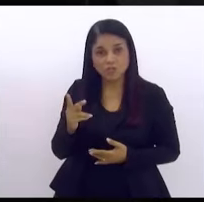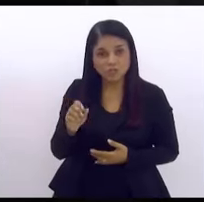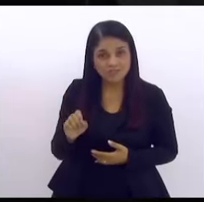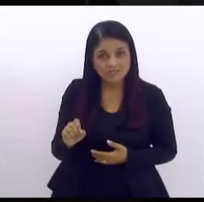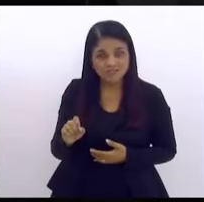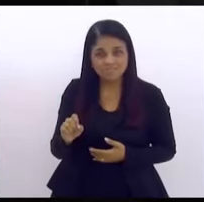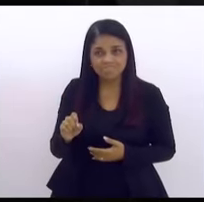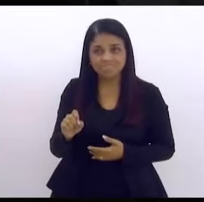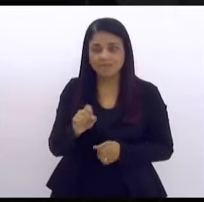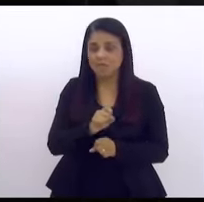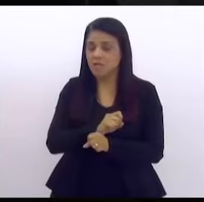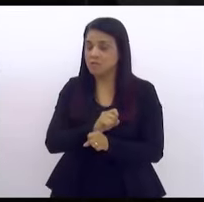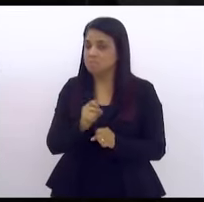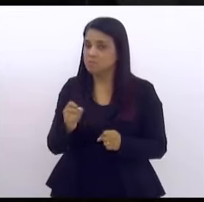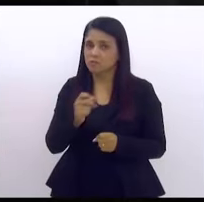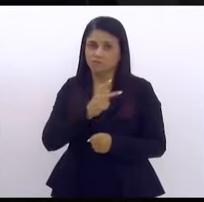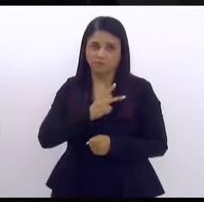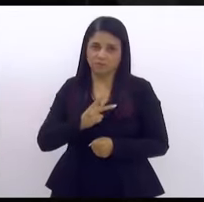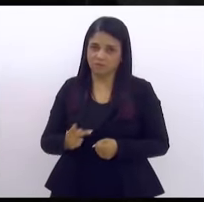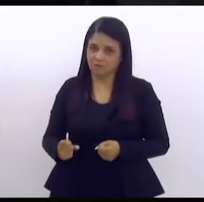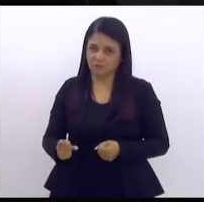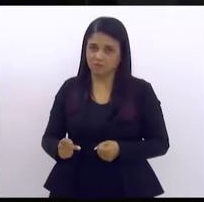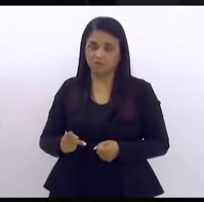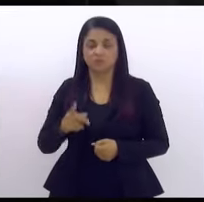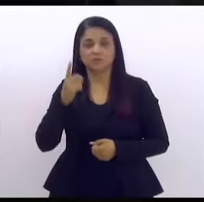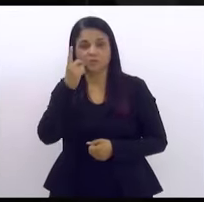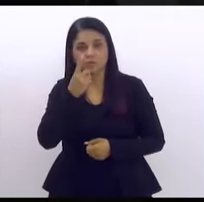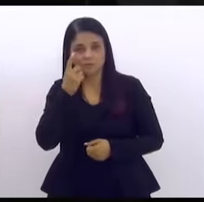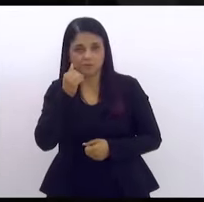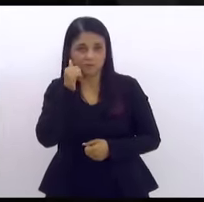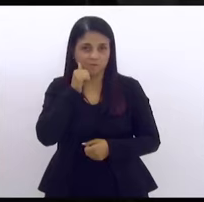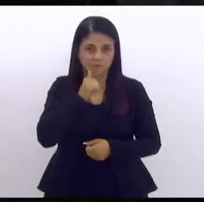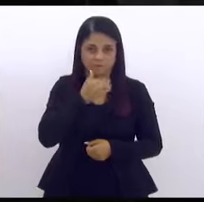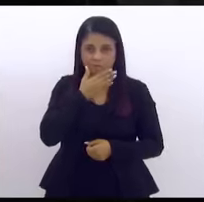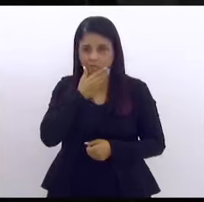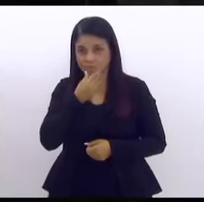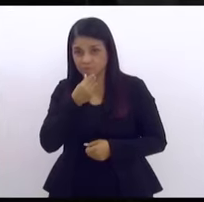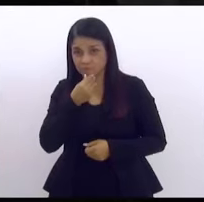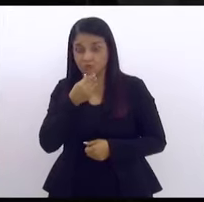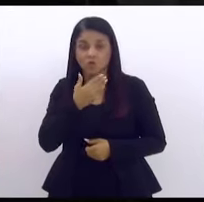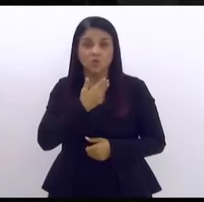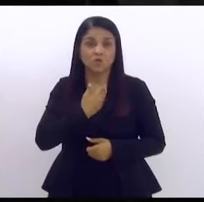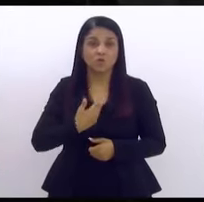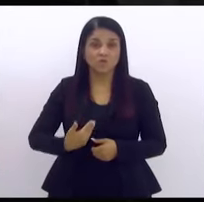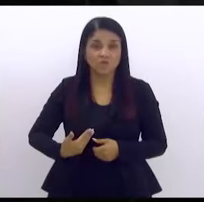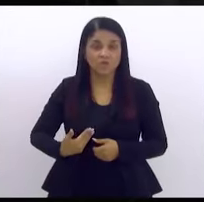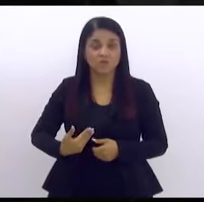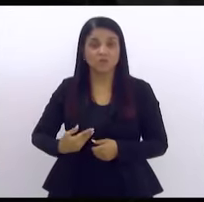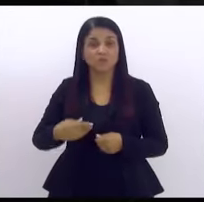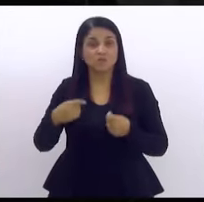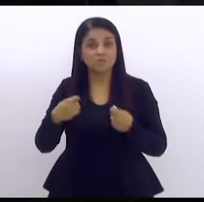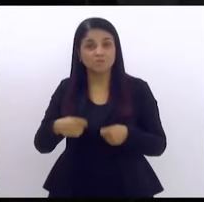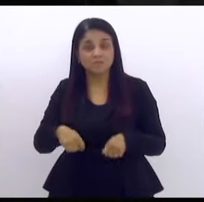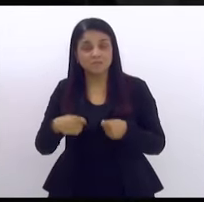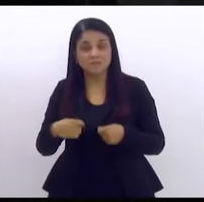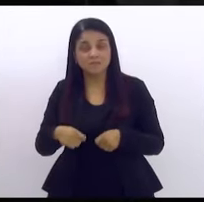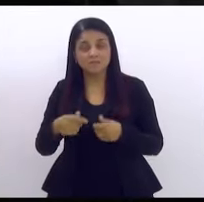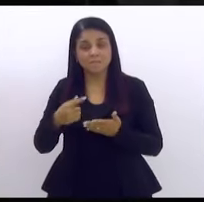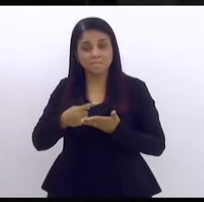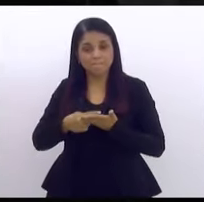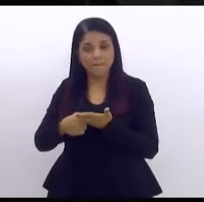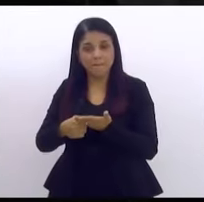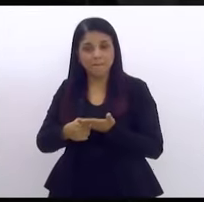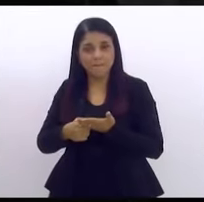imprescindível, senhor presidente, senhoras deputadas e senhores deputados, que o governo busque uma